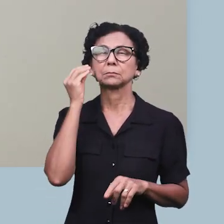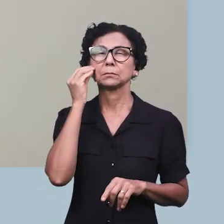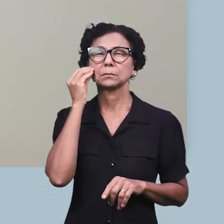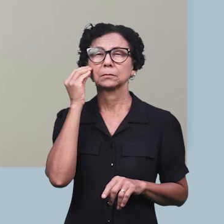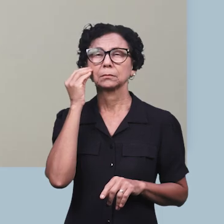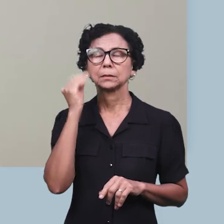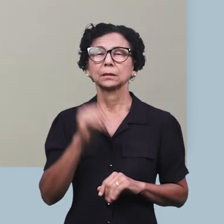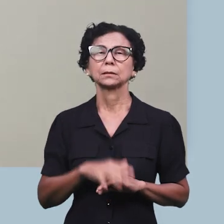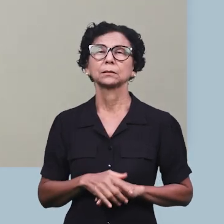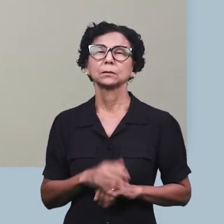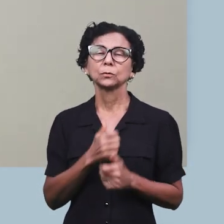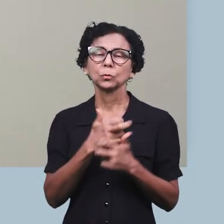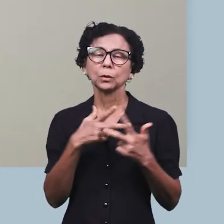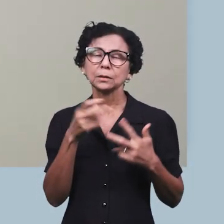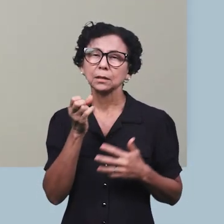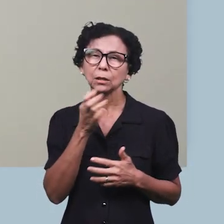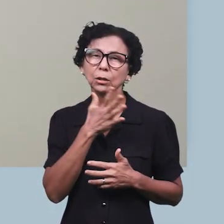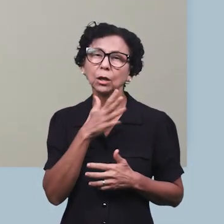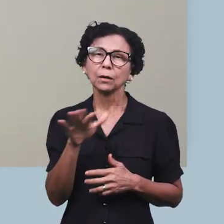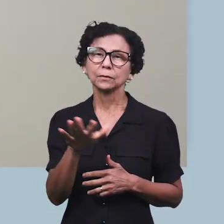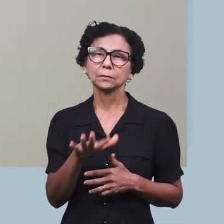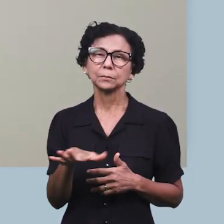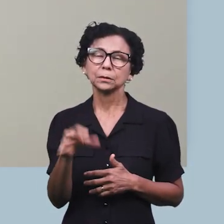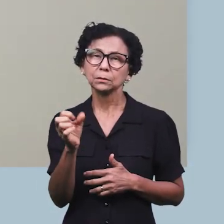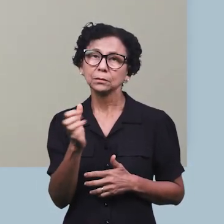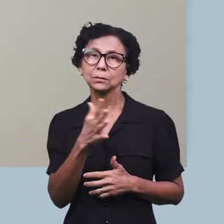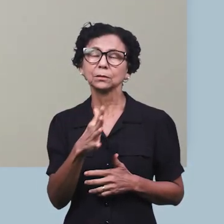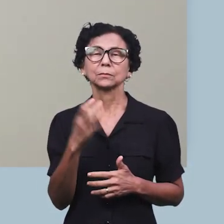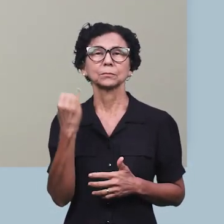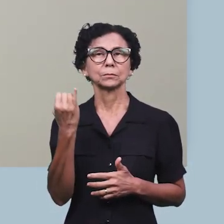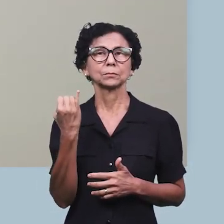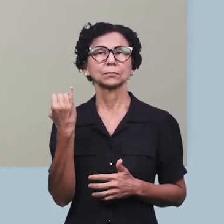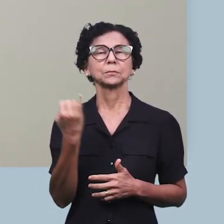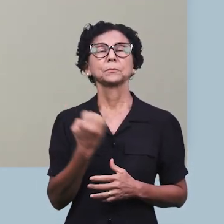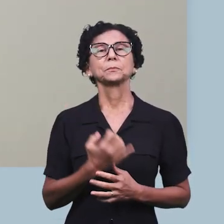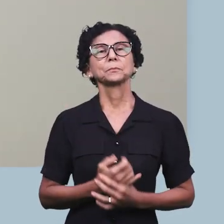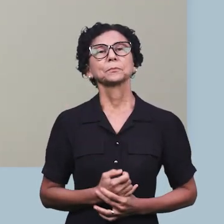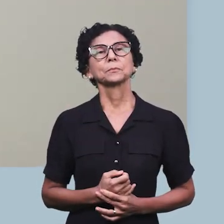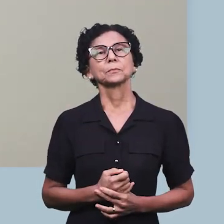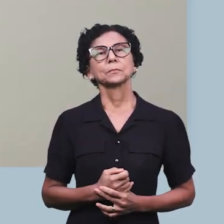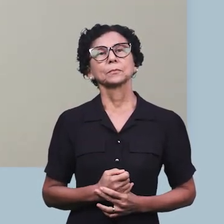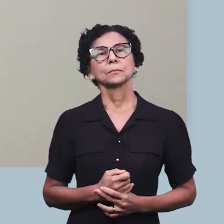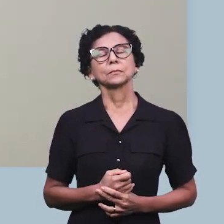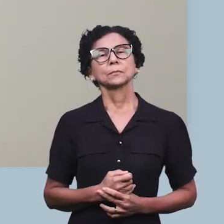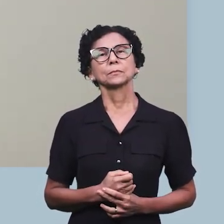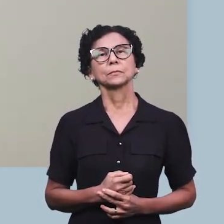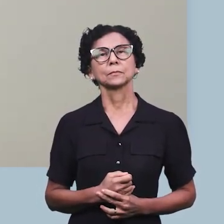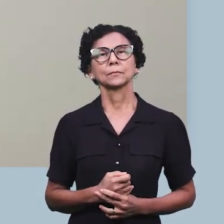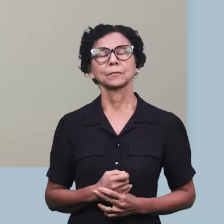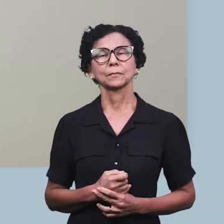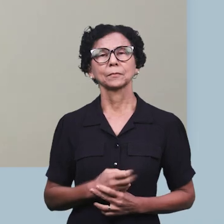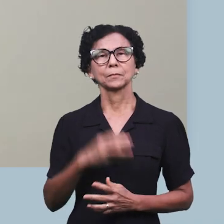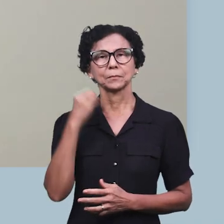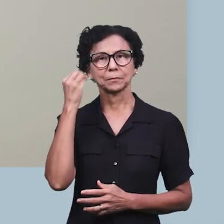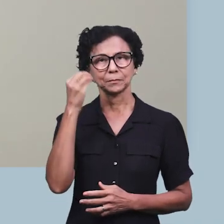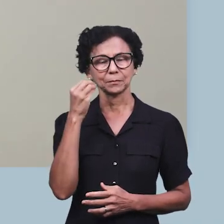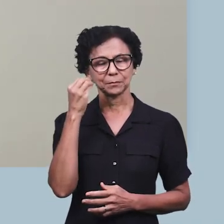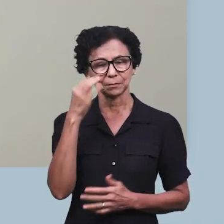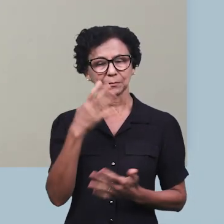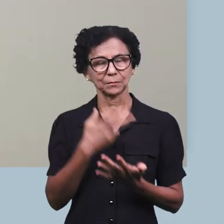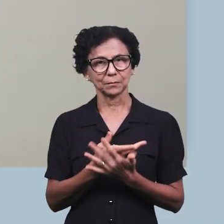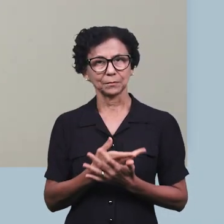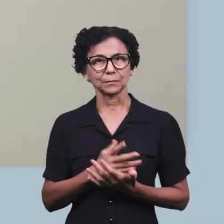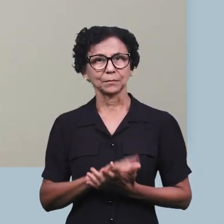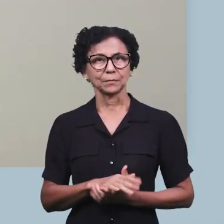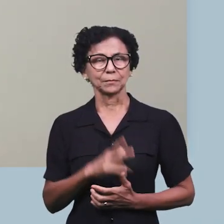também experimente novas habilidades, experimente novos ambientes. Isso é muito importante. Mas eu vou contar um caso